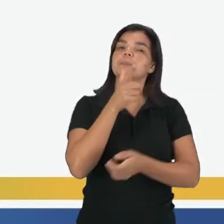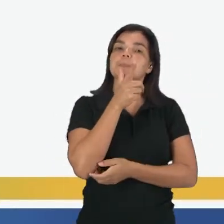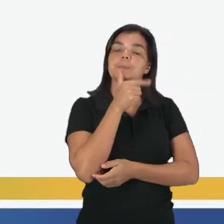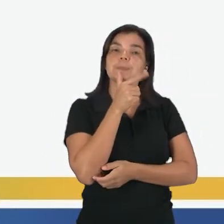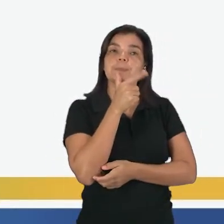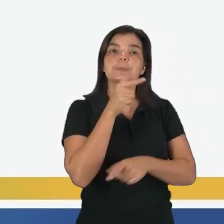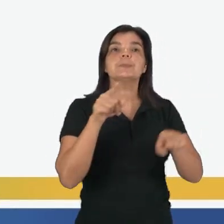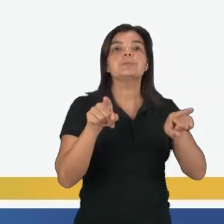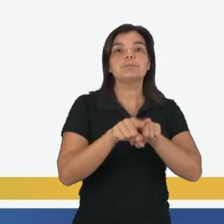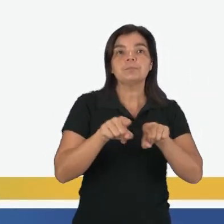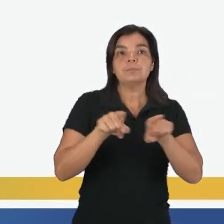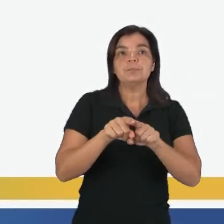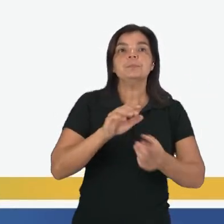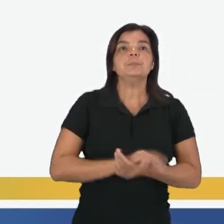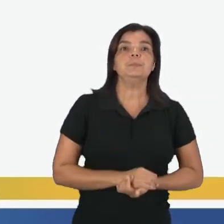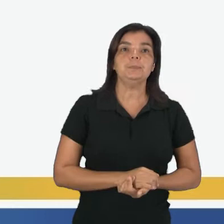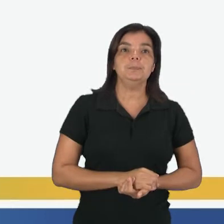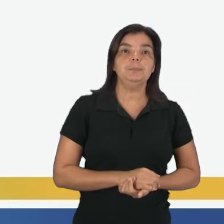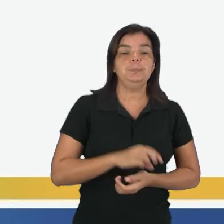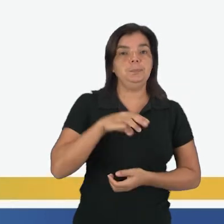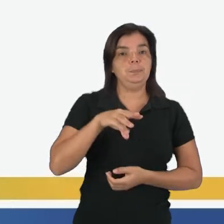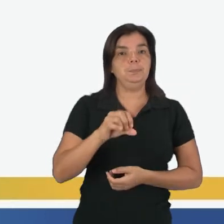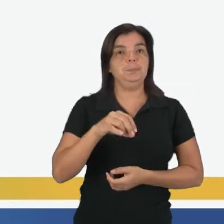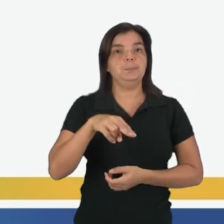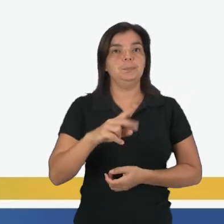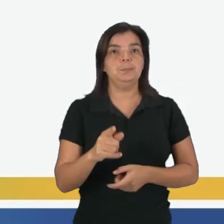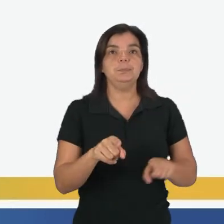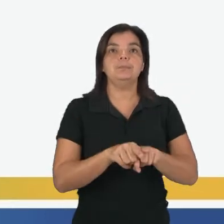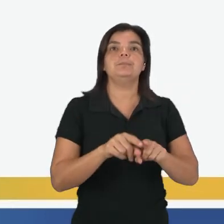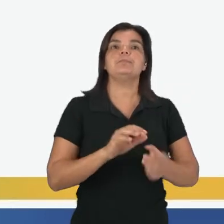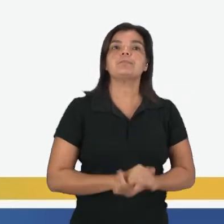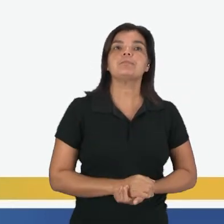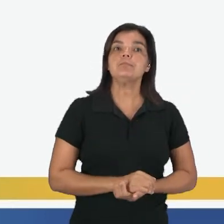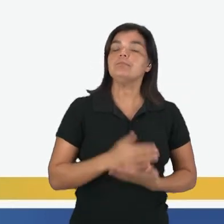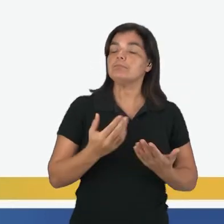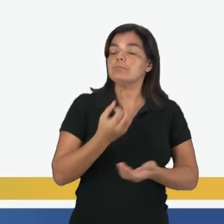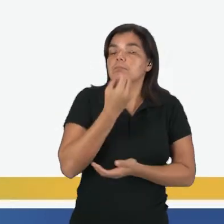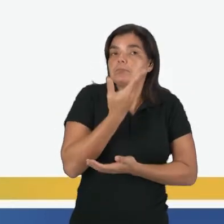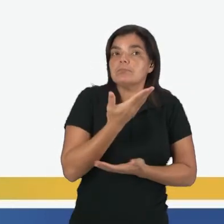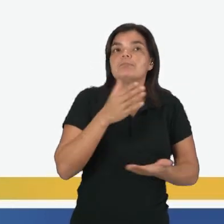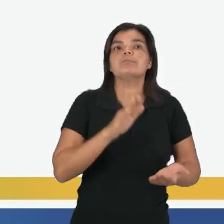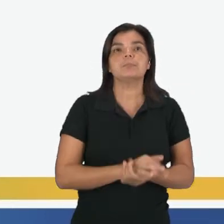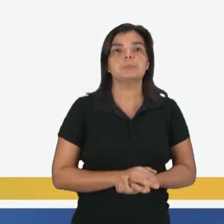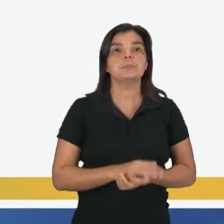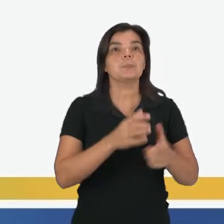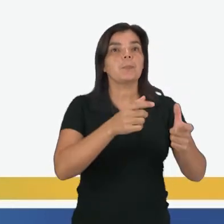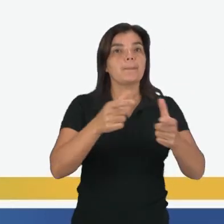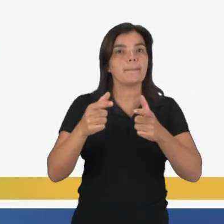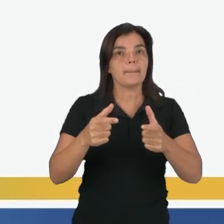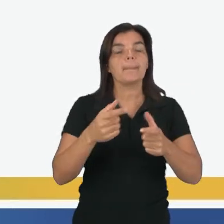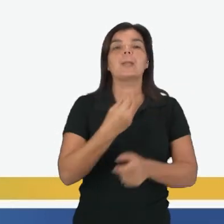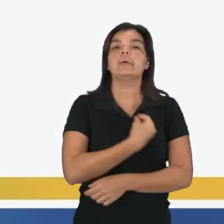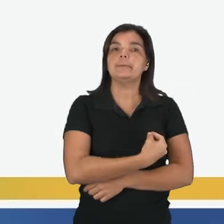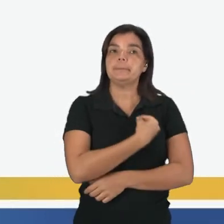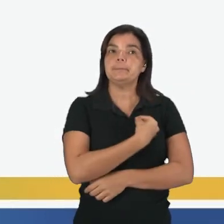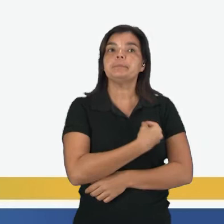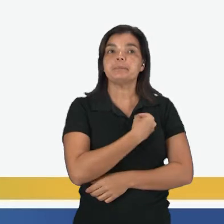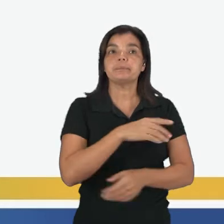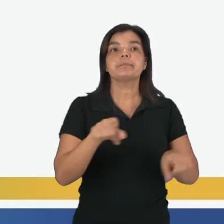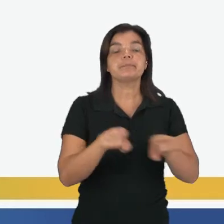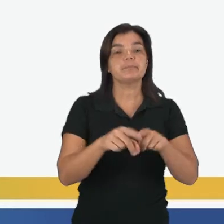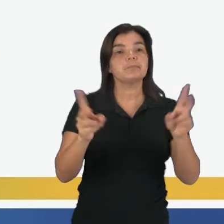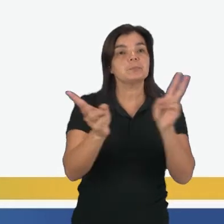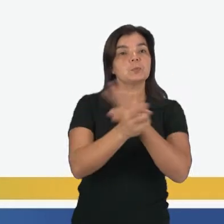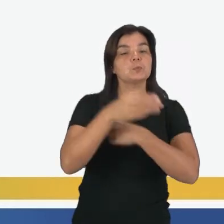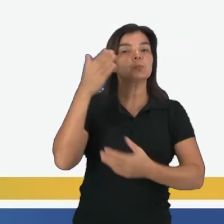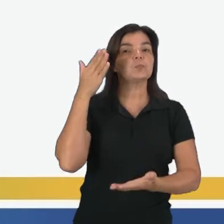dínamos ou geradores de energia elétrica, moinhos, serras, etc. Sendo uma boa alternativa quando a região em que são instalados é sujeita